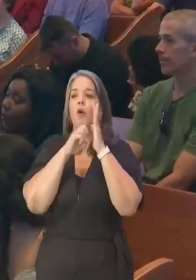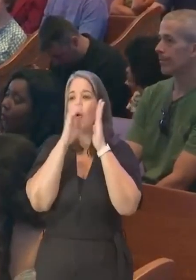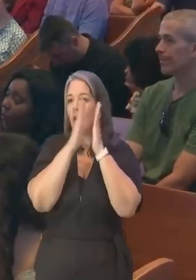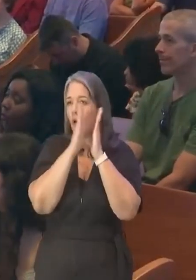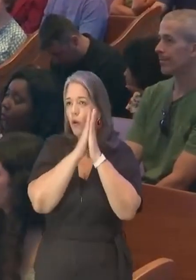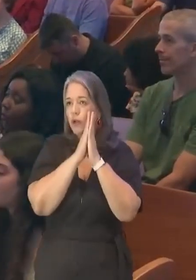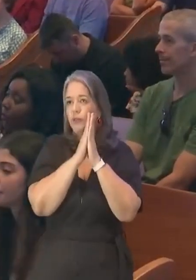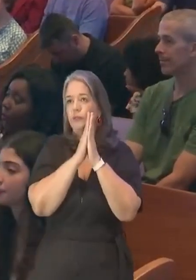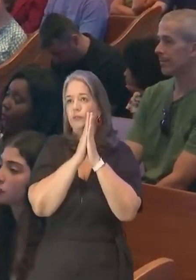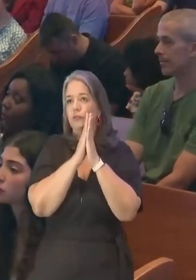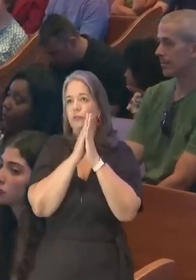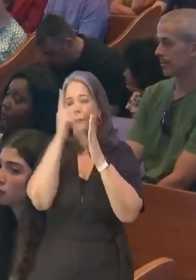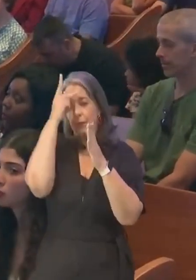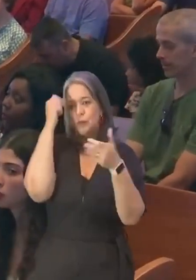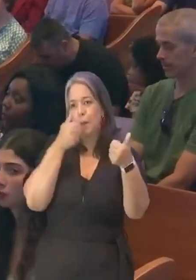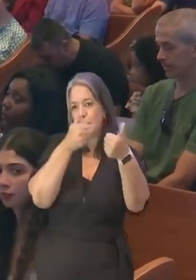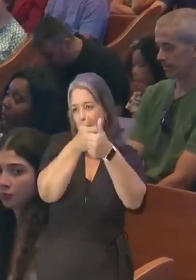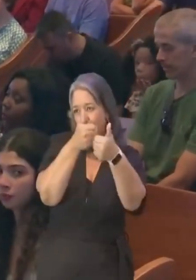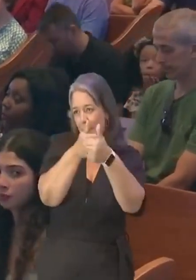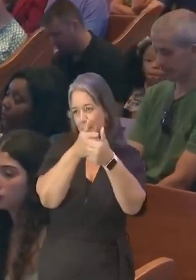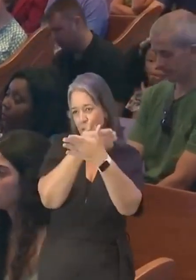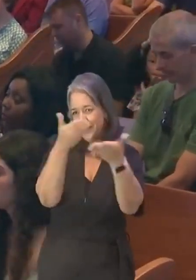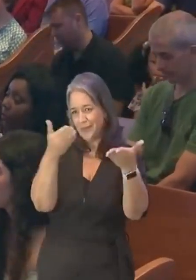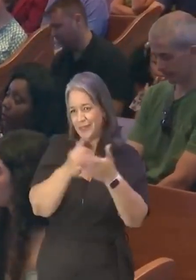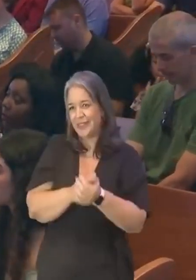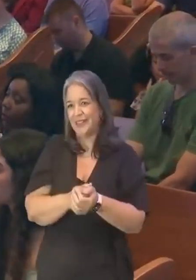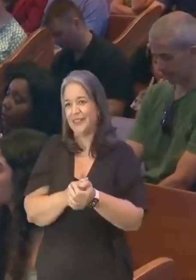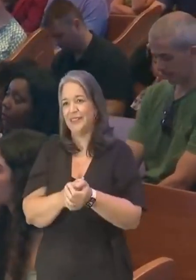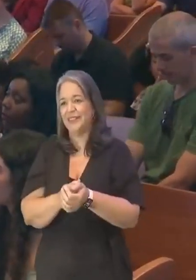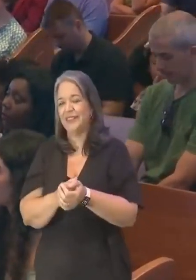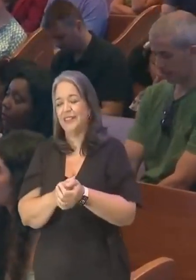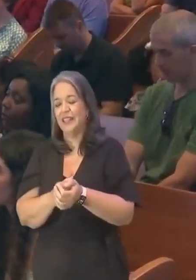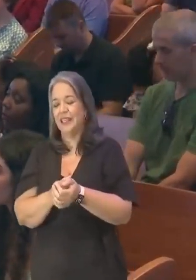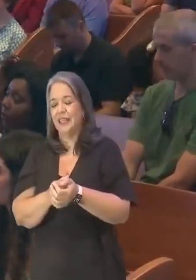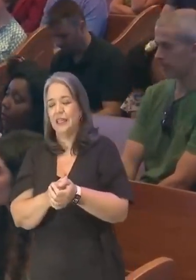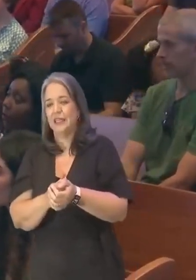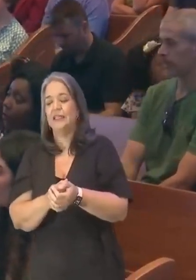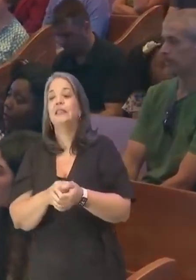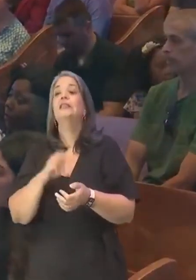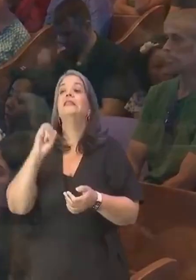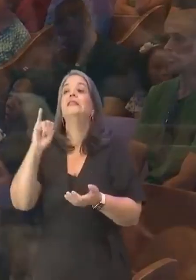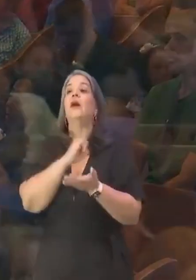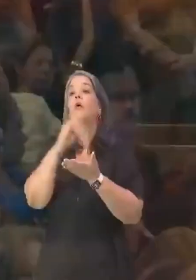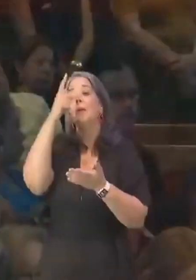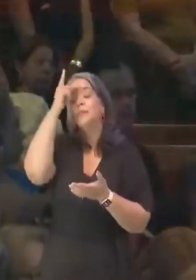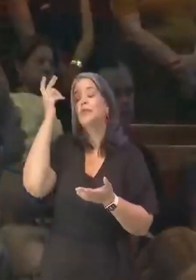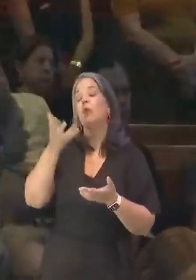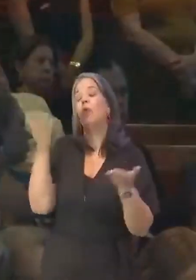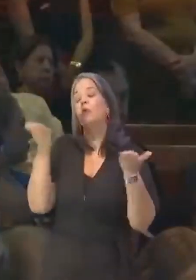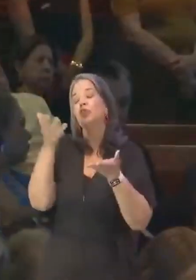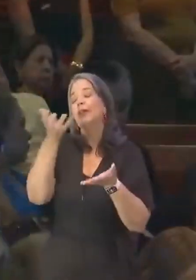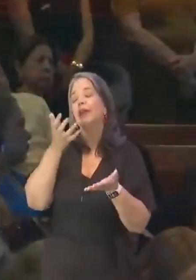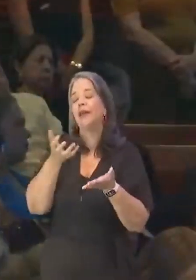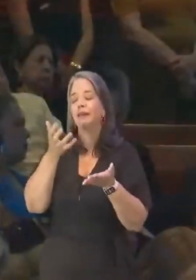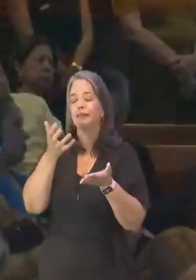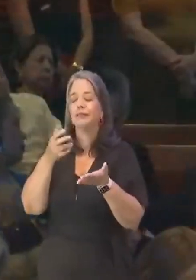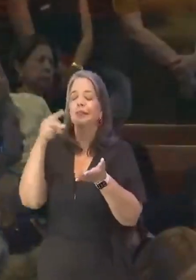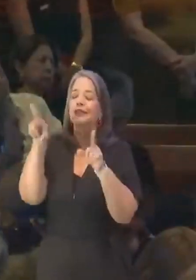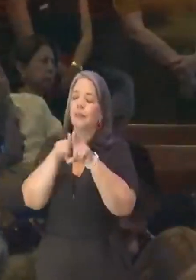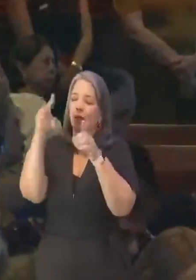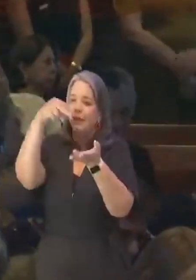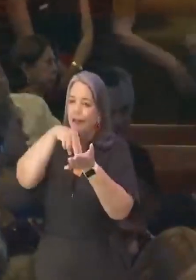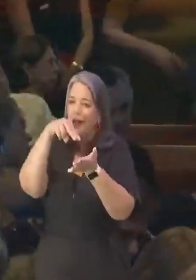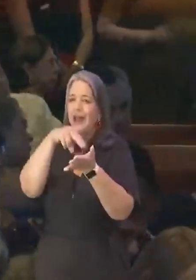nesta manhã, reconhecendo que o reino dos céus é maior do que a sua vida, do que a